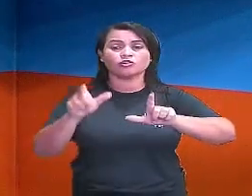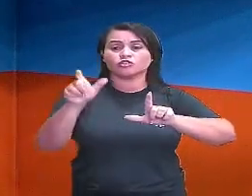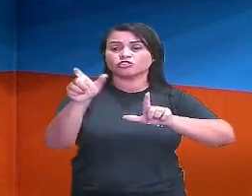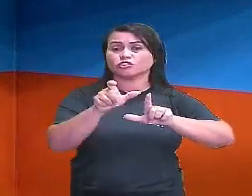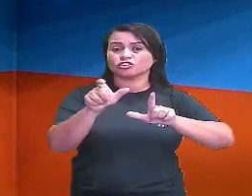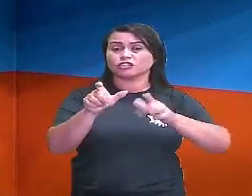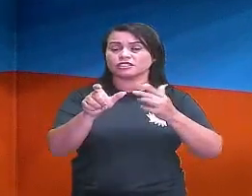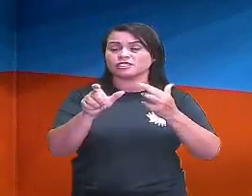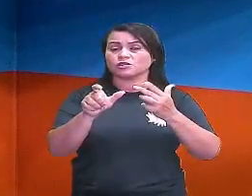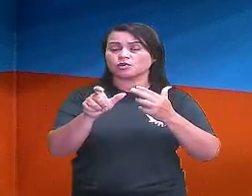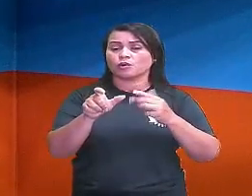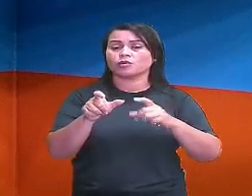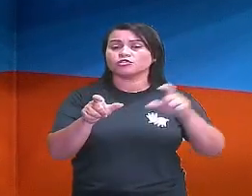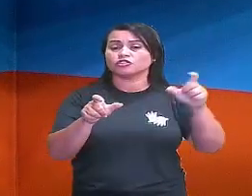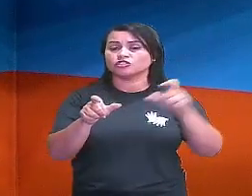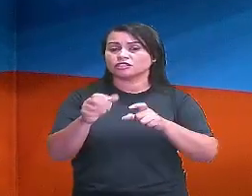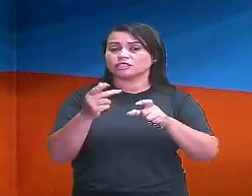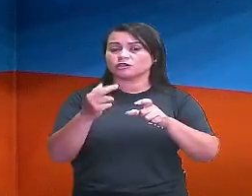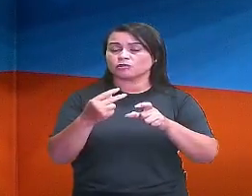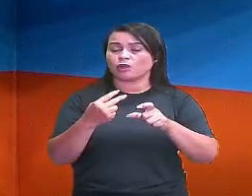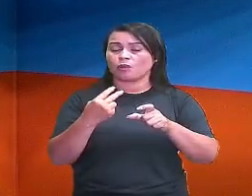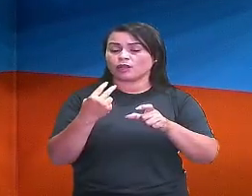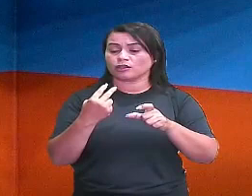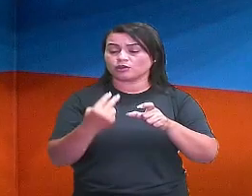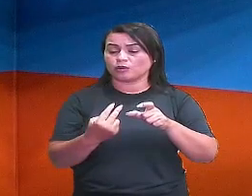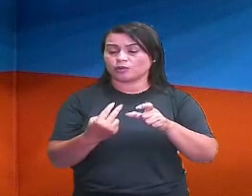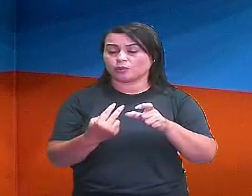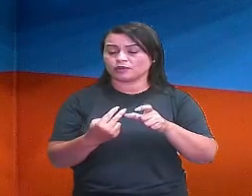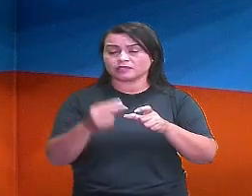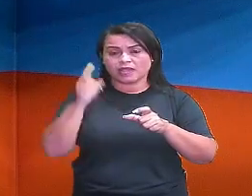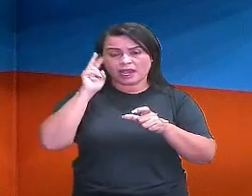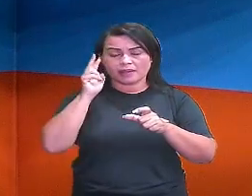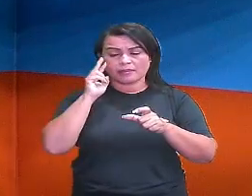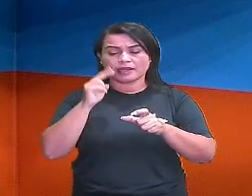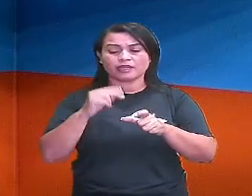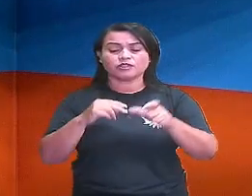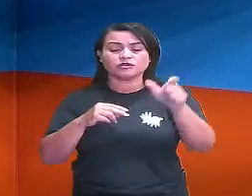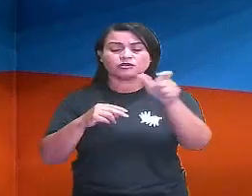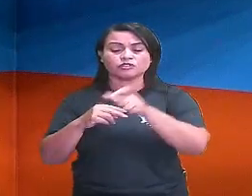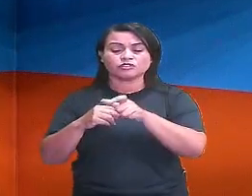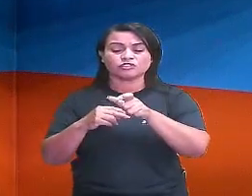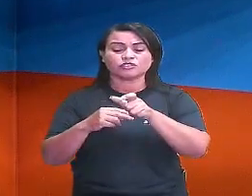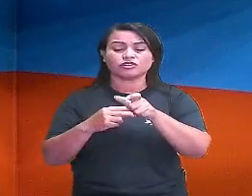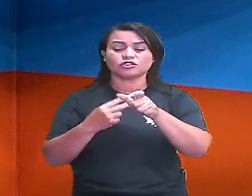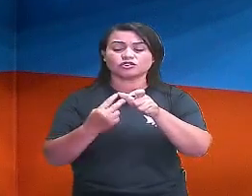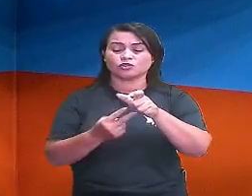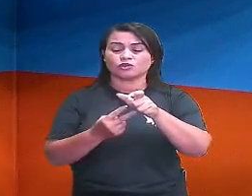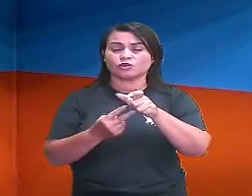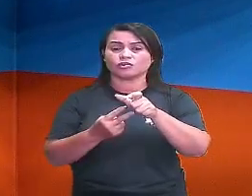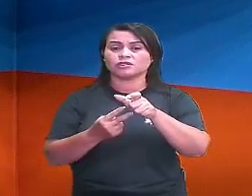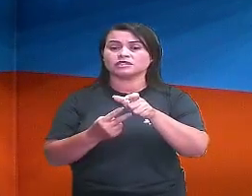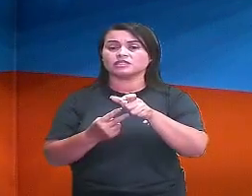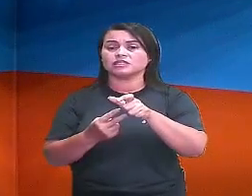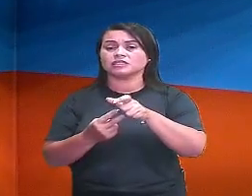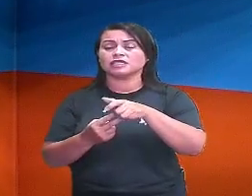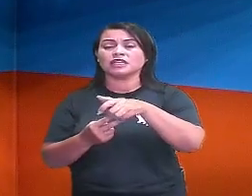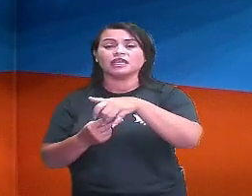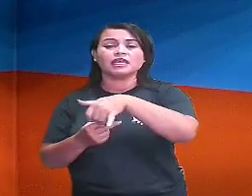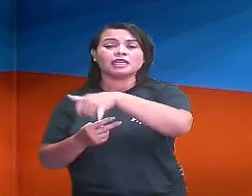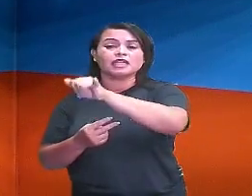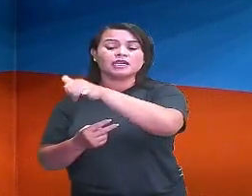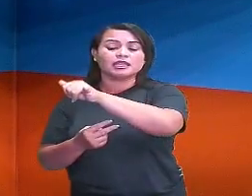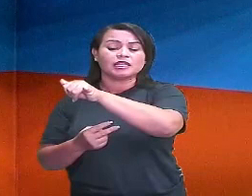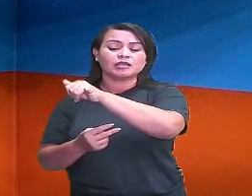a 2, lembrando, né, o primeiro termo do par ordenado precisa ser x e o segundo y. E